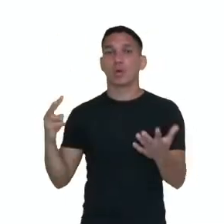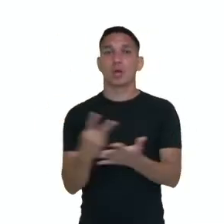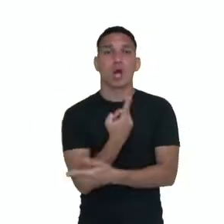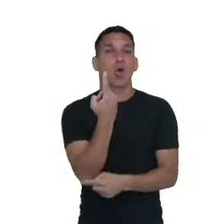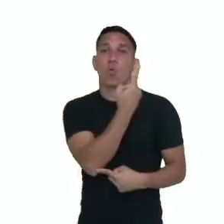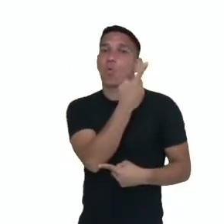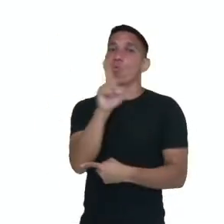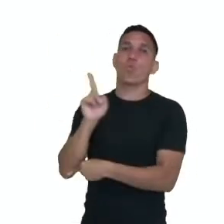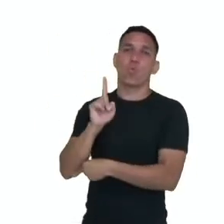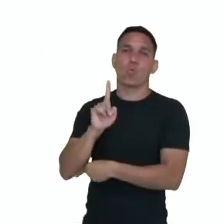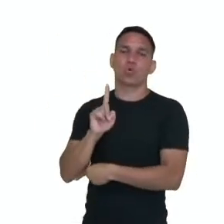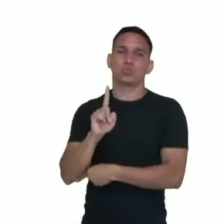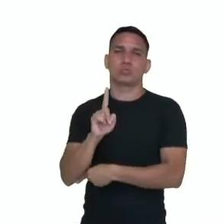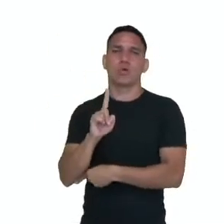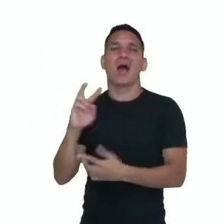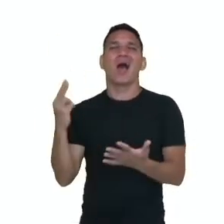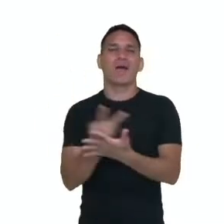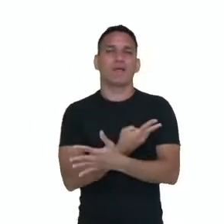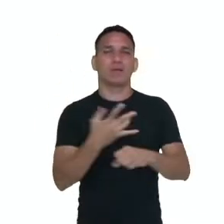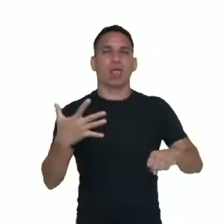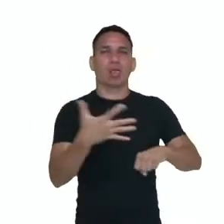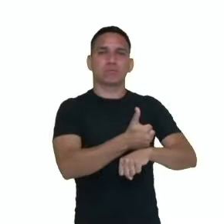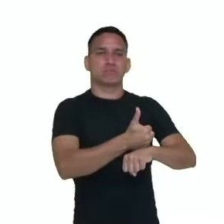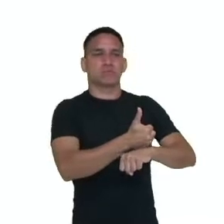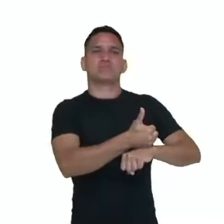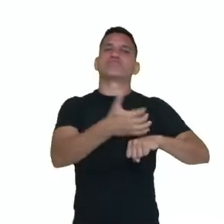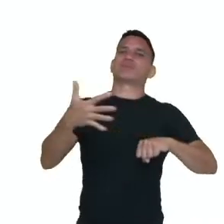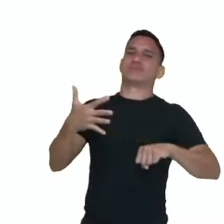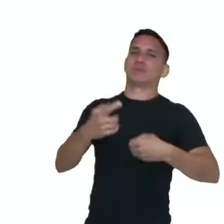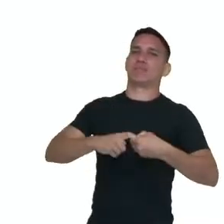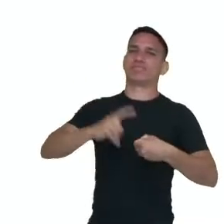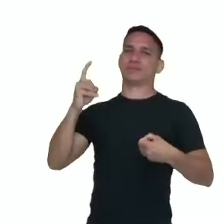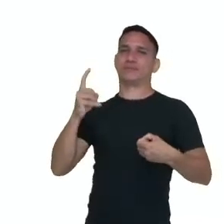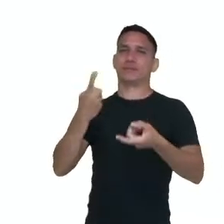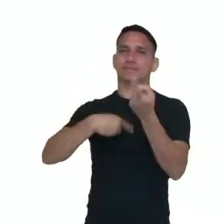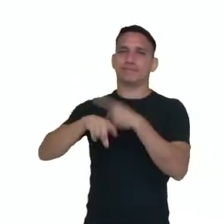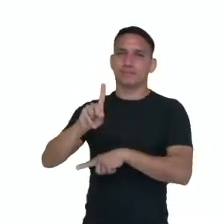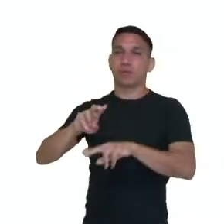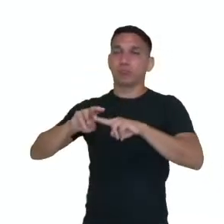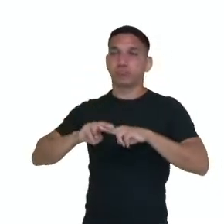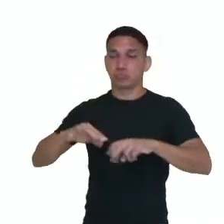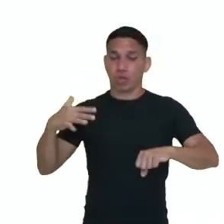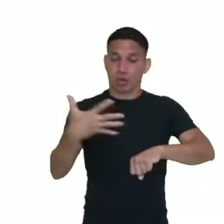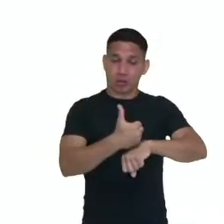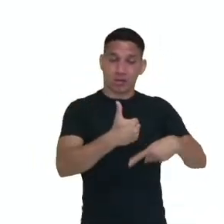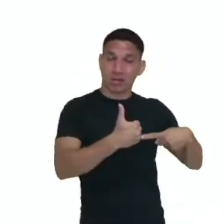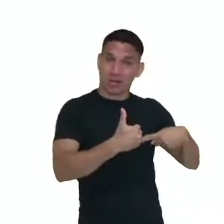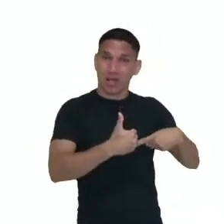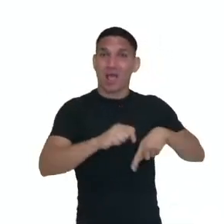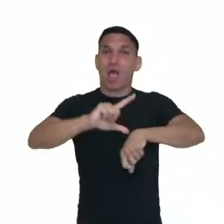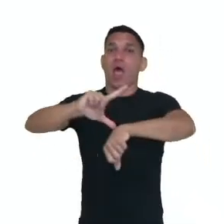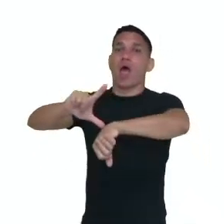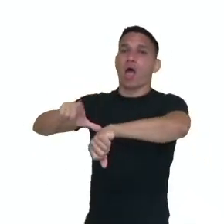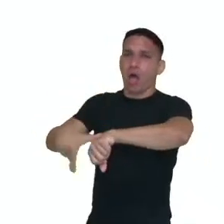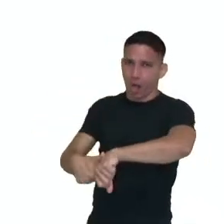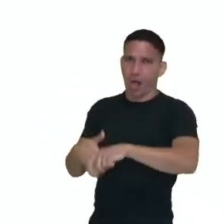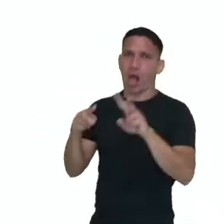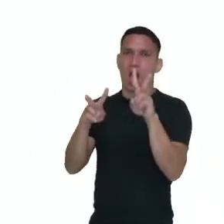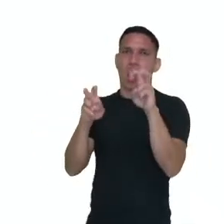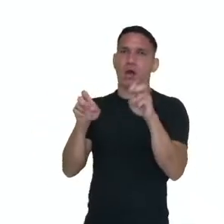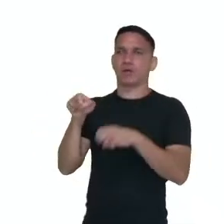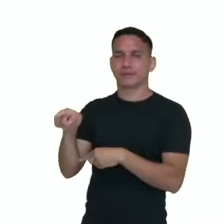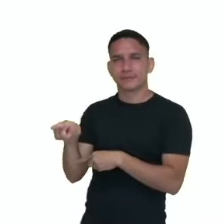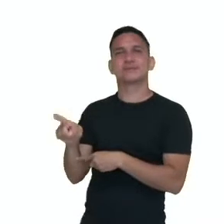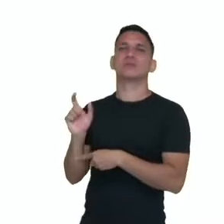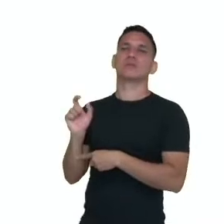processo de descolonização, ok? Então, o processo de colonização atrasou muito o continente africano na questão econômica